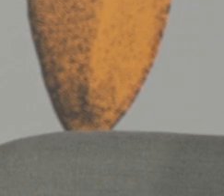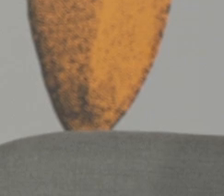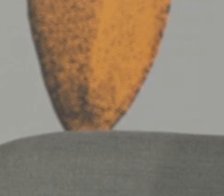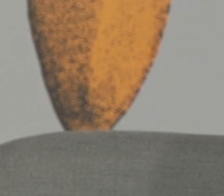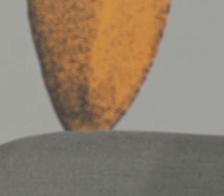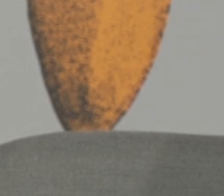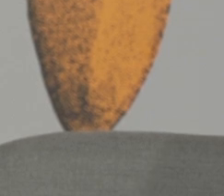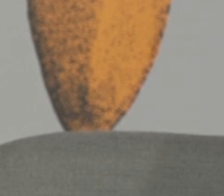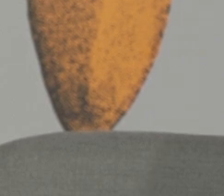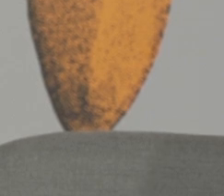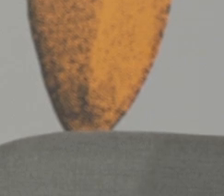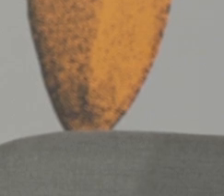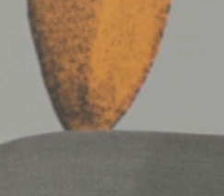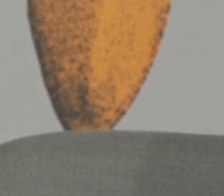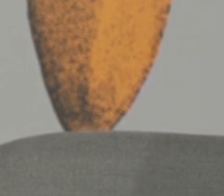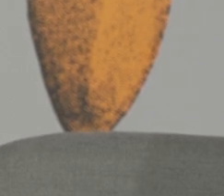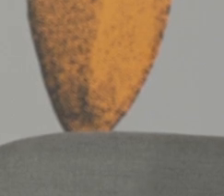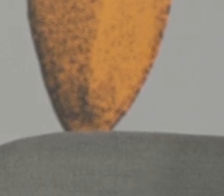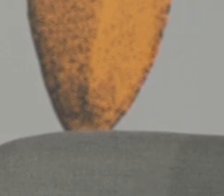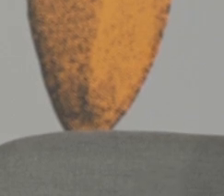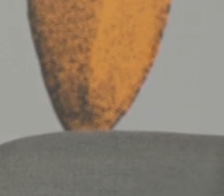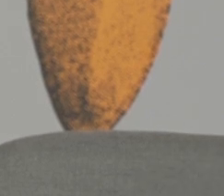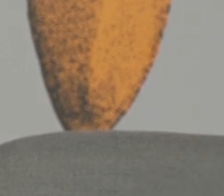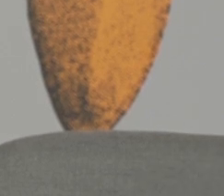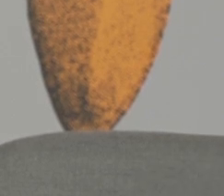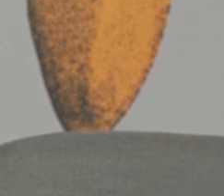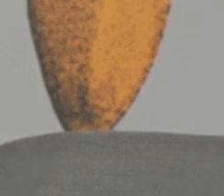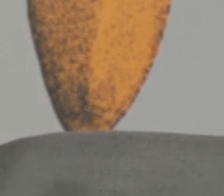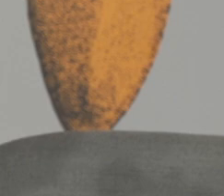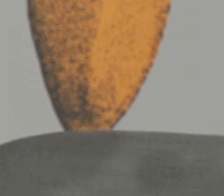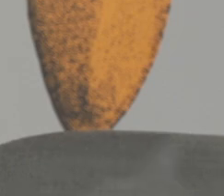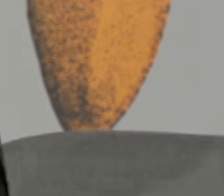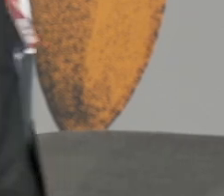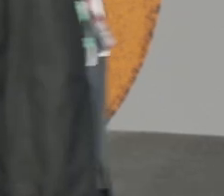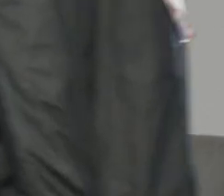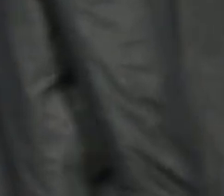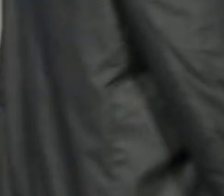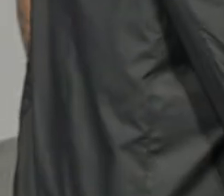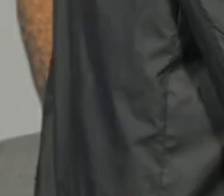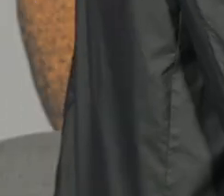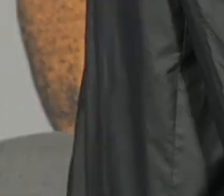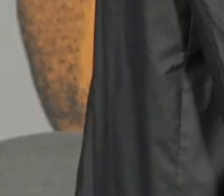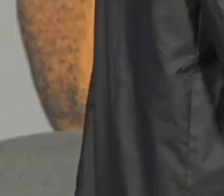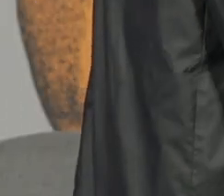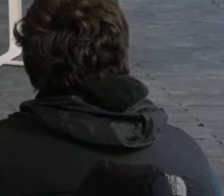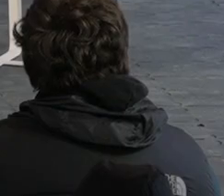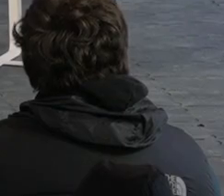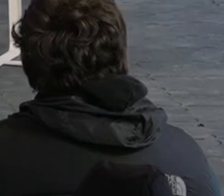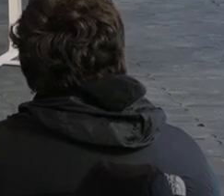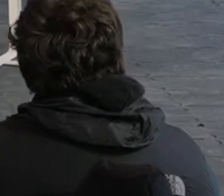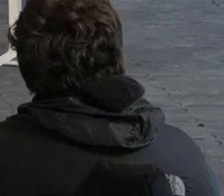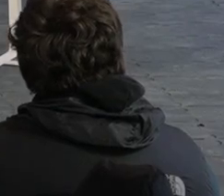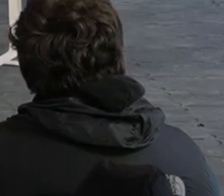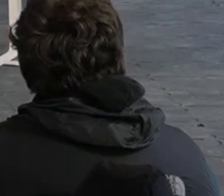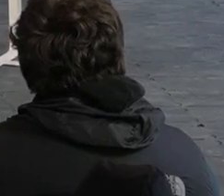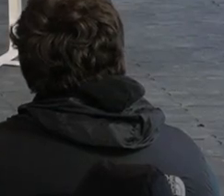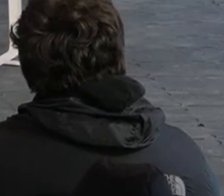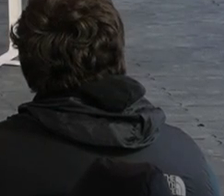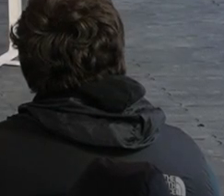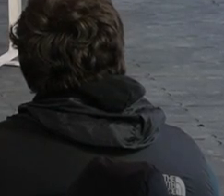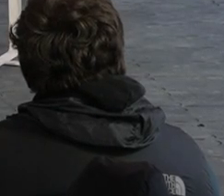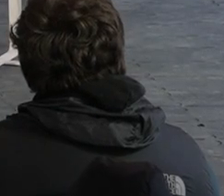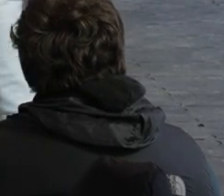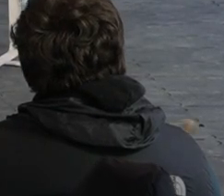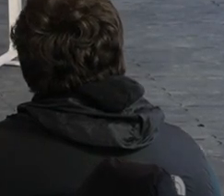vocês. Mas agora a gente vai começar o nosso primeiro debate. Então, eu queria convidar ao palco a nossa mediadora Maria Carvalhosa. Maria,